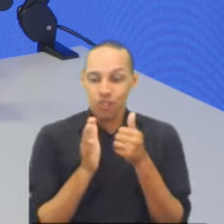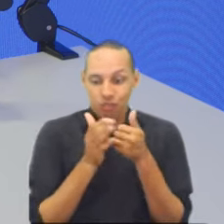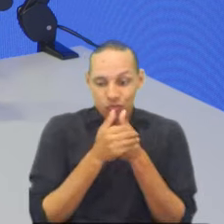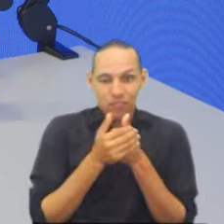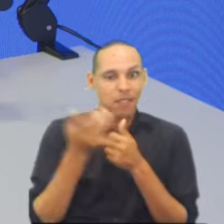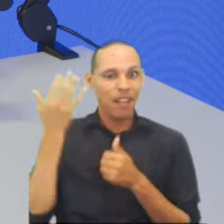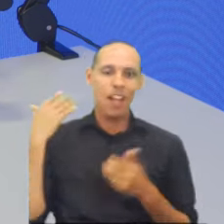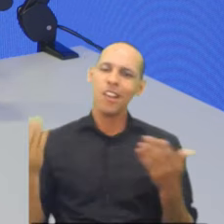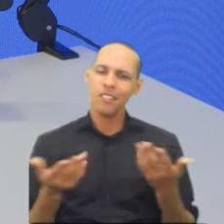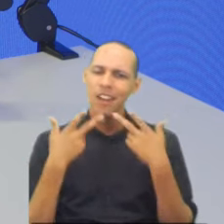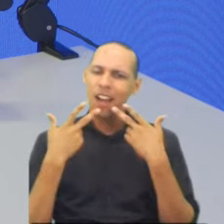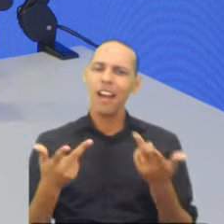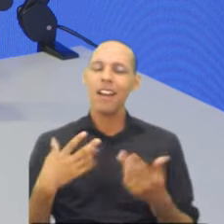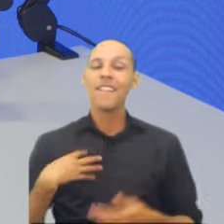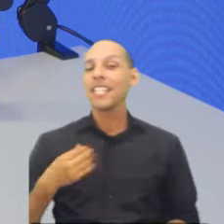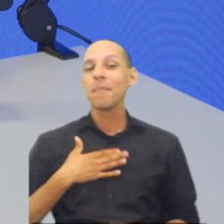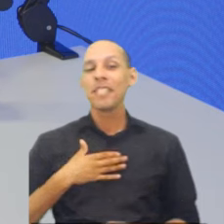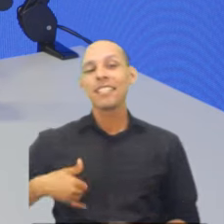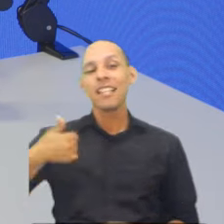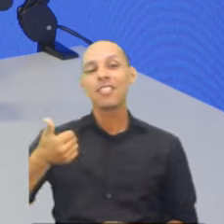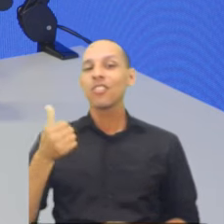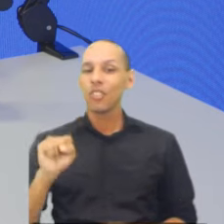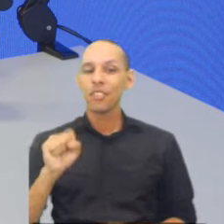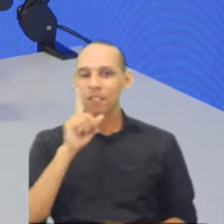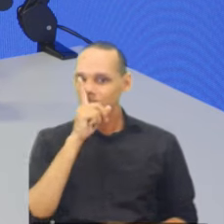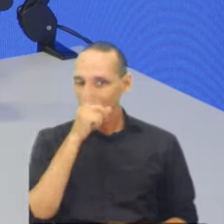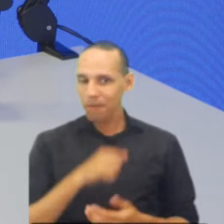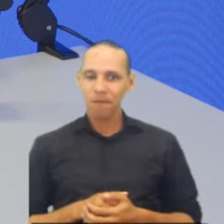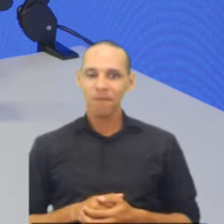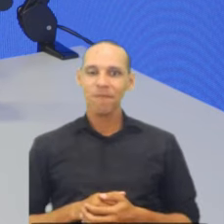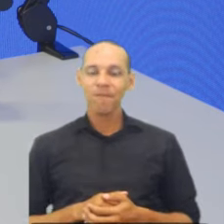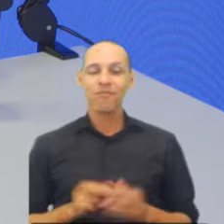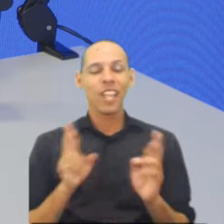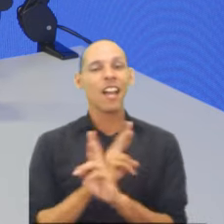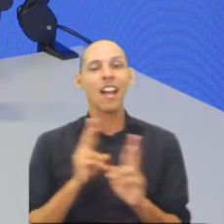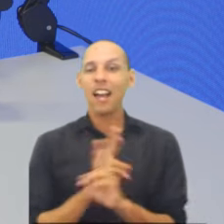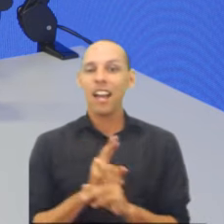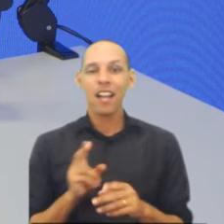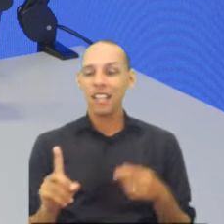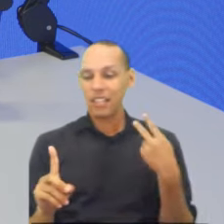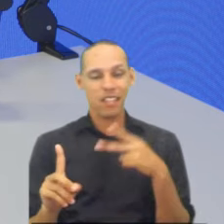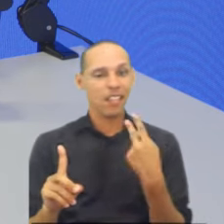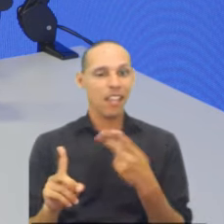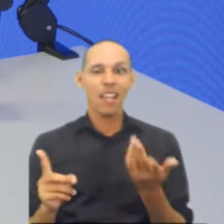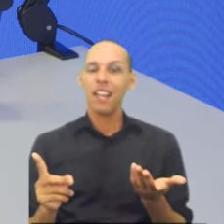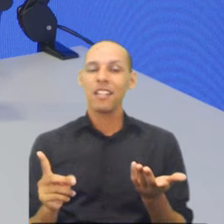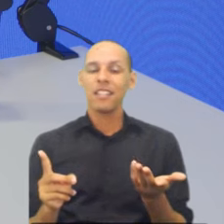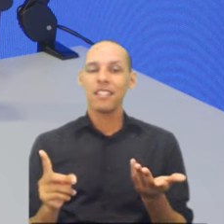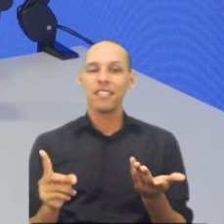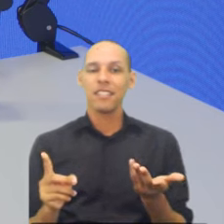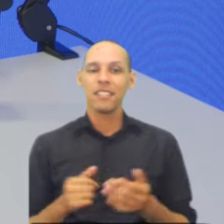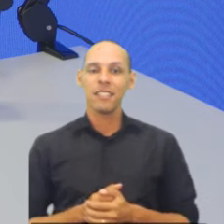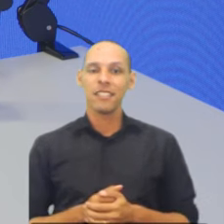gente é a gente consegue hoje eu vejo a minha filha que tem 18 anos eh os relacionamentos que ela tem